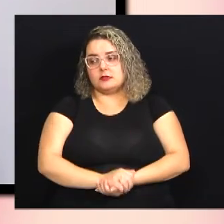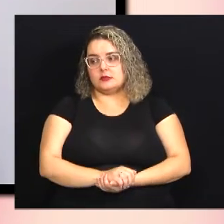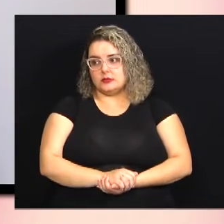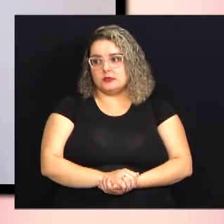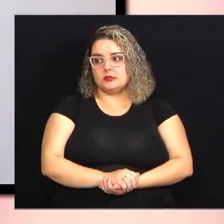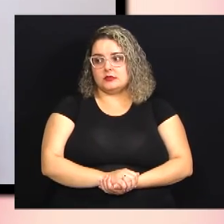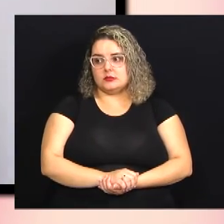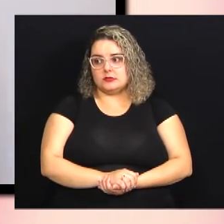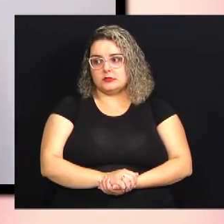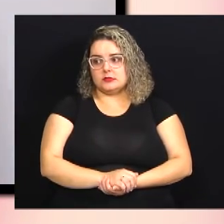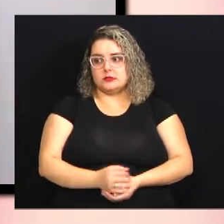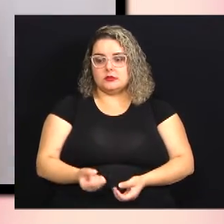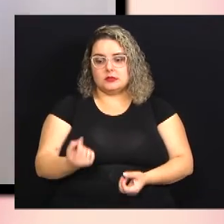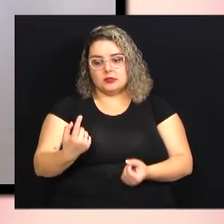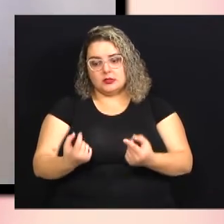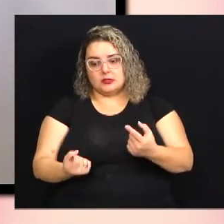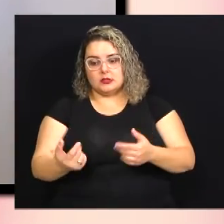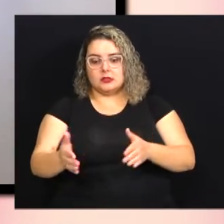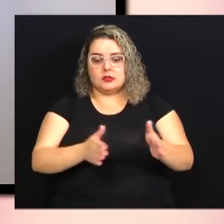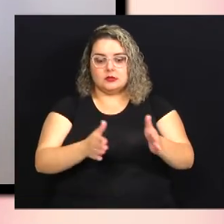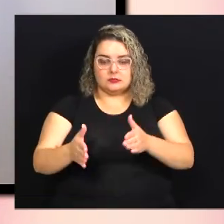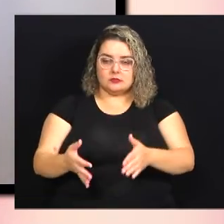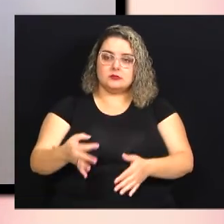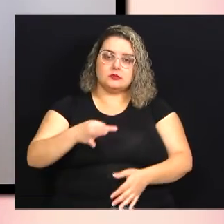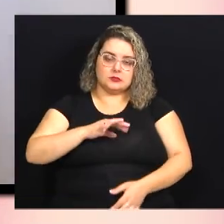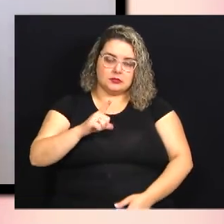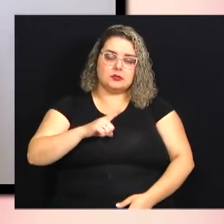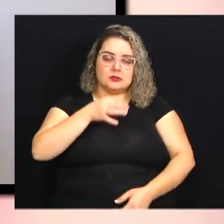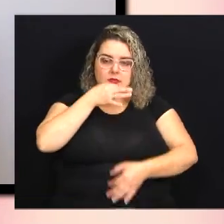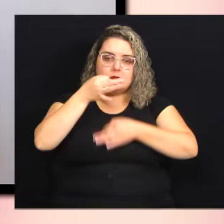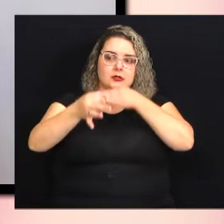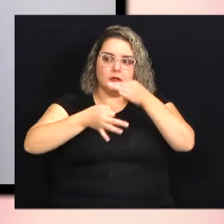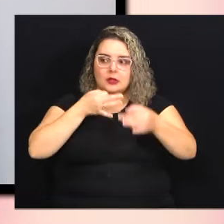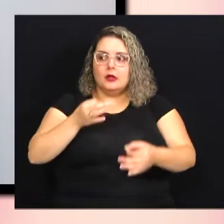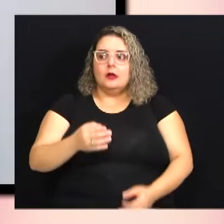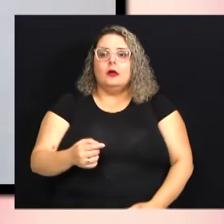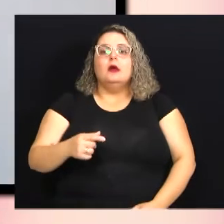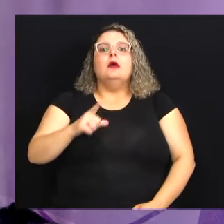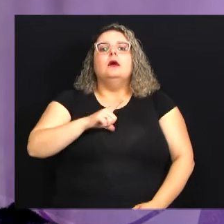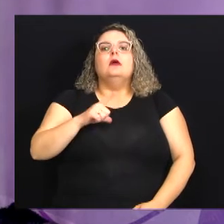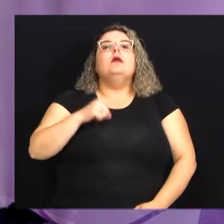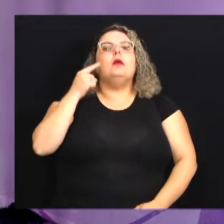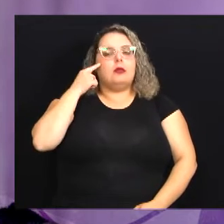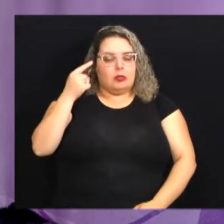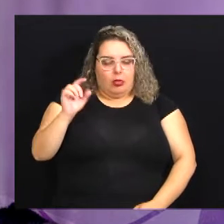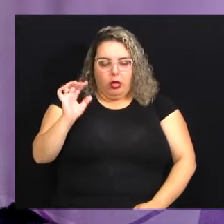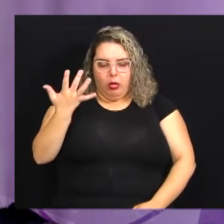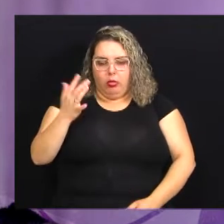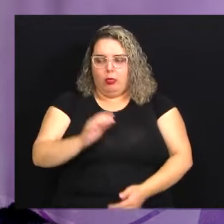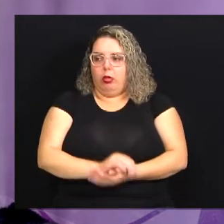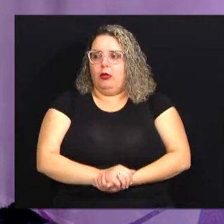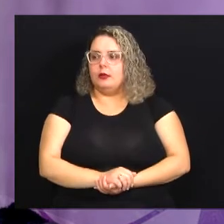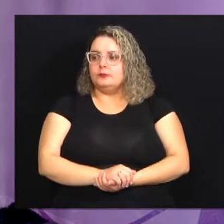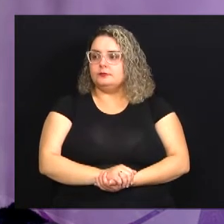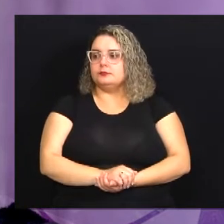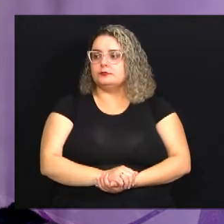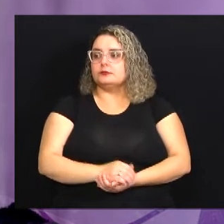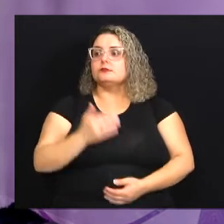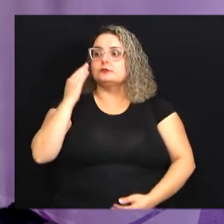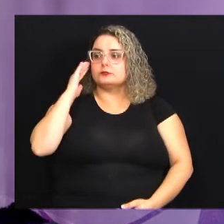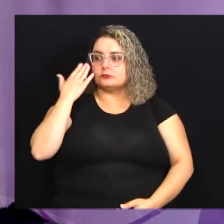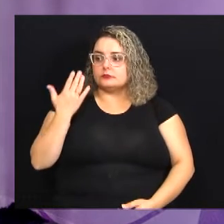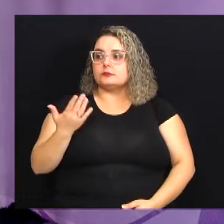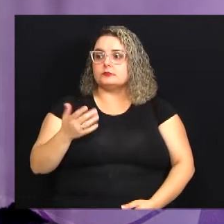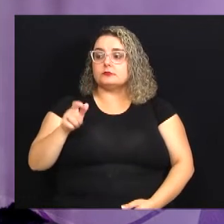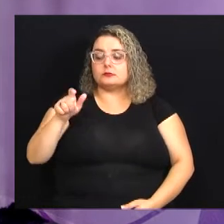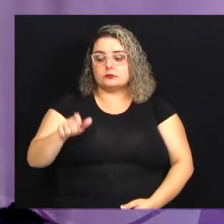isso. E o paciente, em alguns momentos, ele tem crítica que isso está acontecendo. Entendi. Por isso o papel, como a senhora disse,